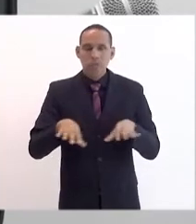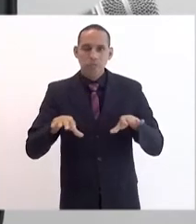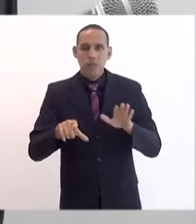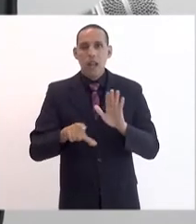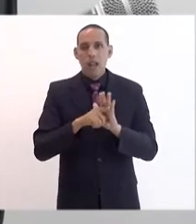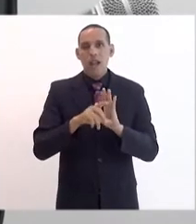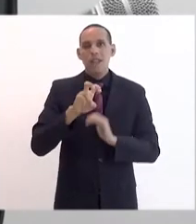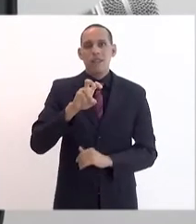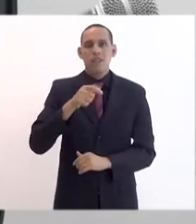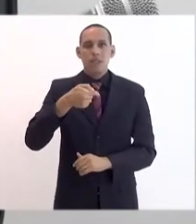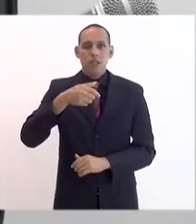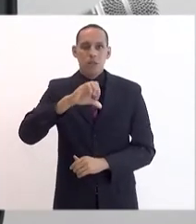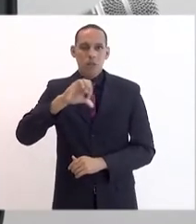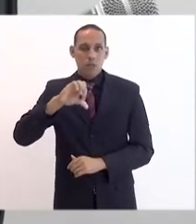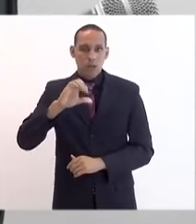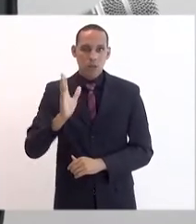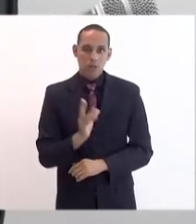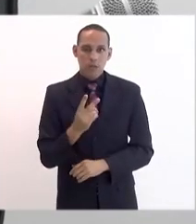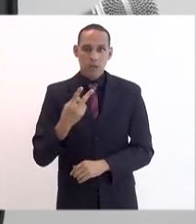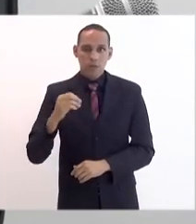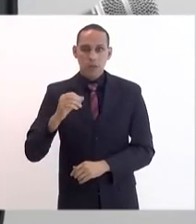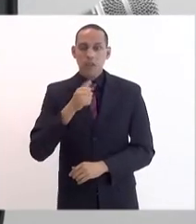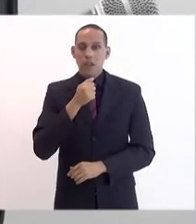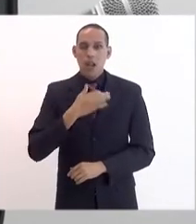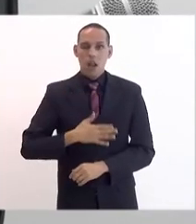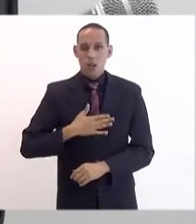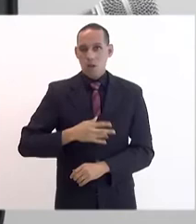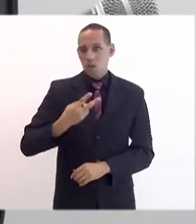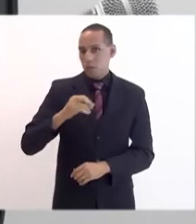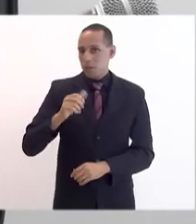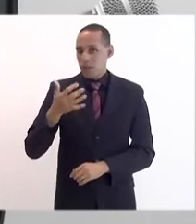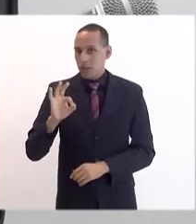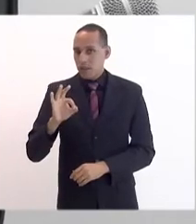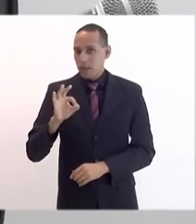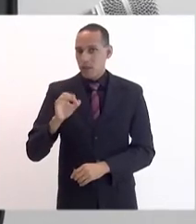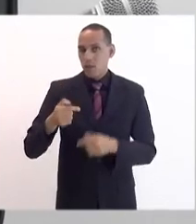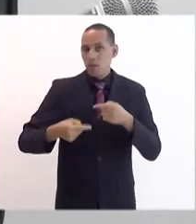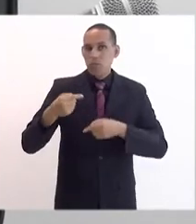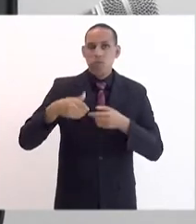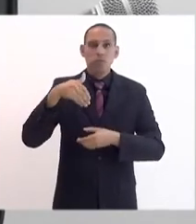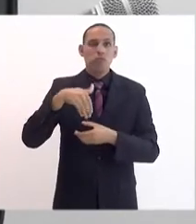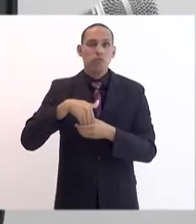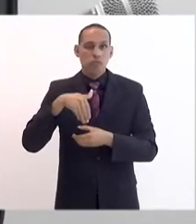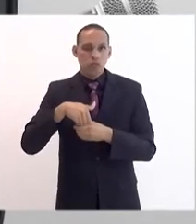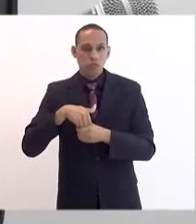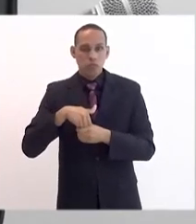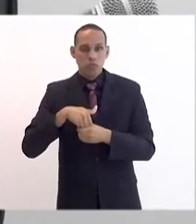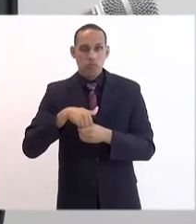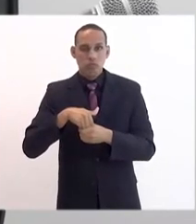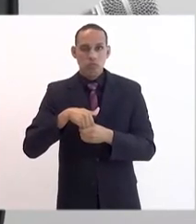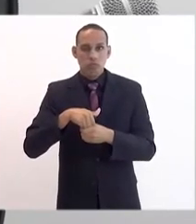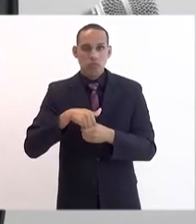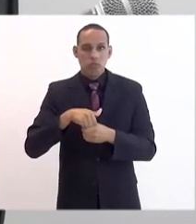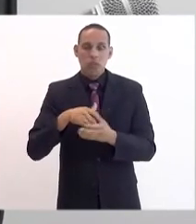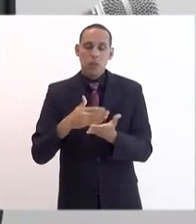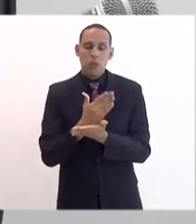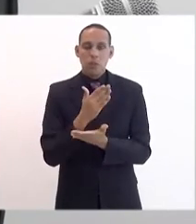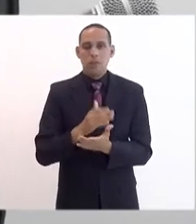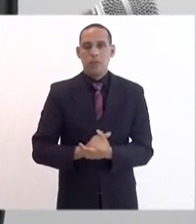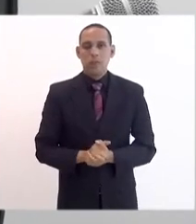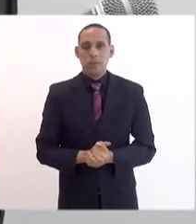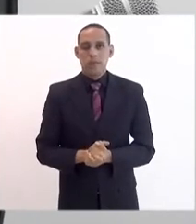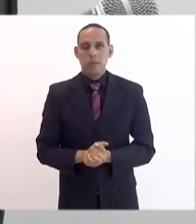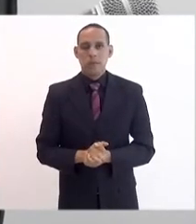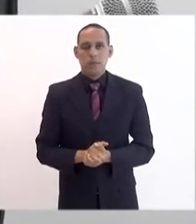lei 5799, de 20 de agosto de 2010. Em discussão, em votação, aprovado.